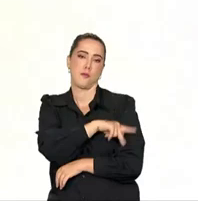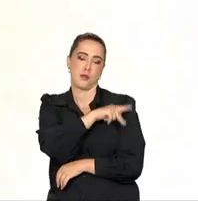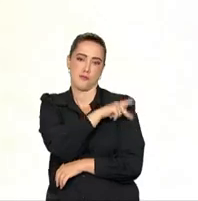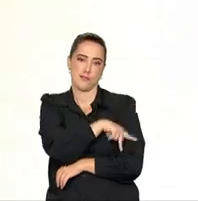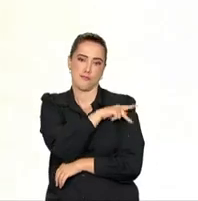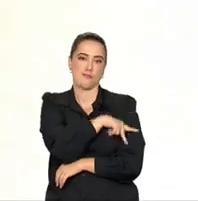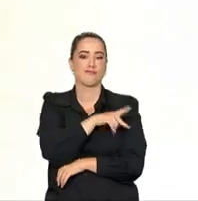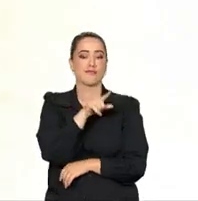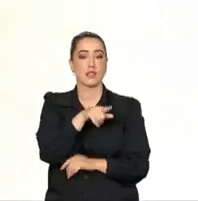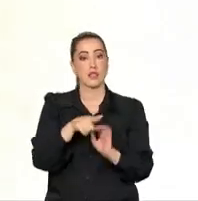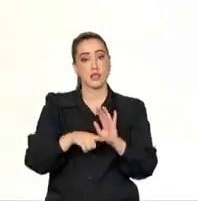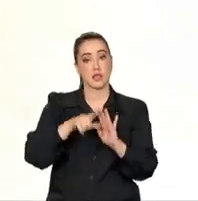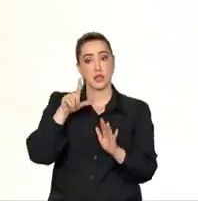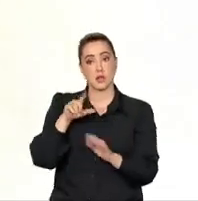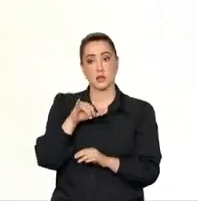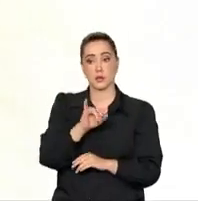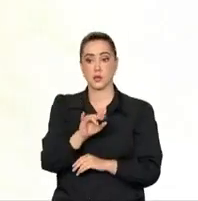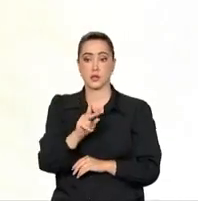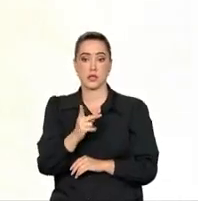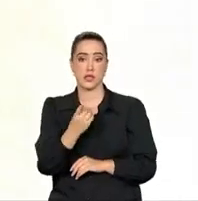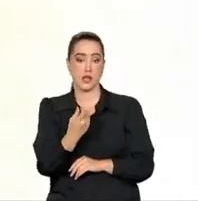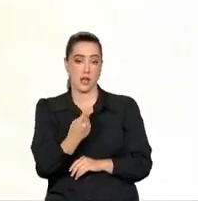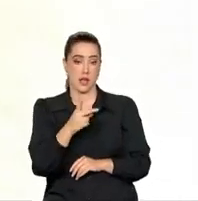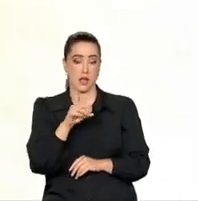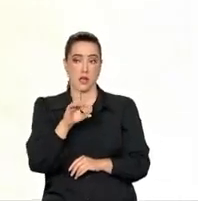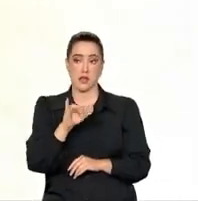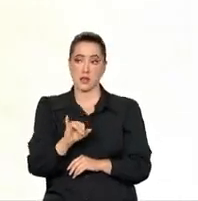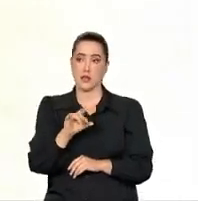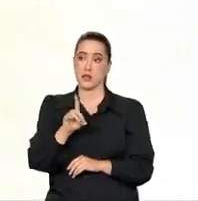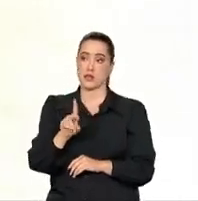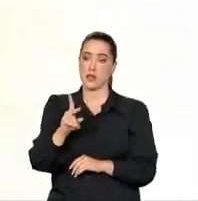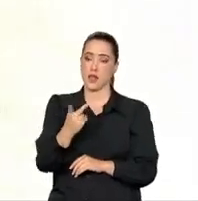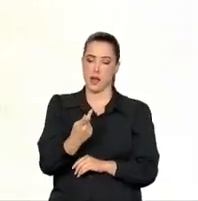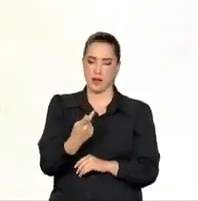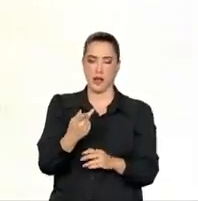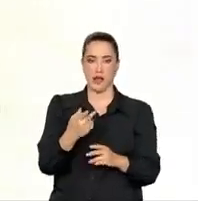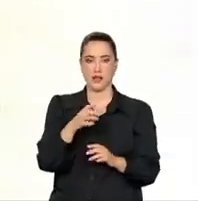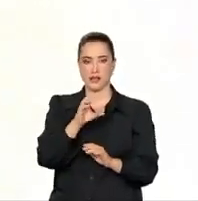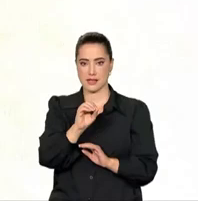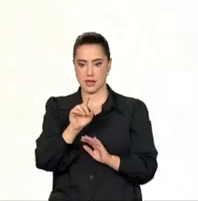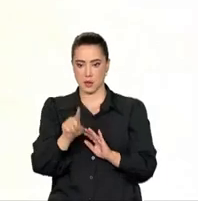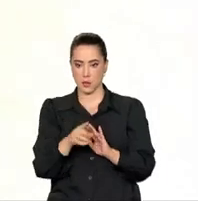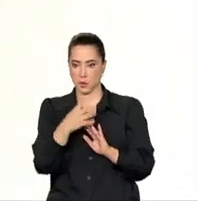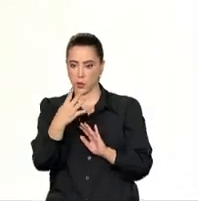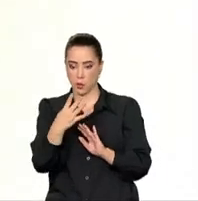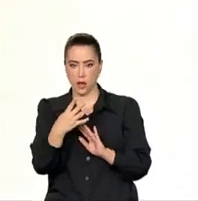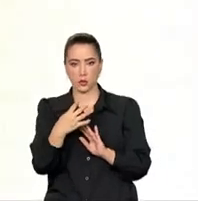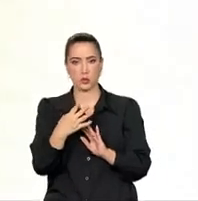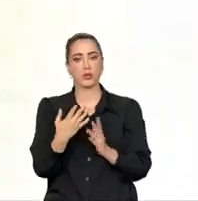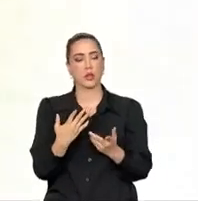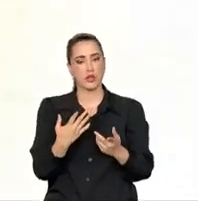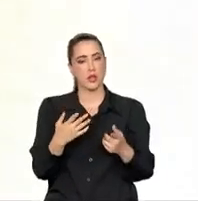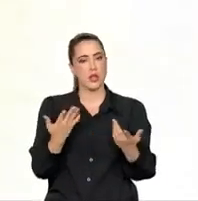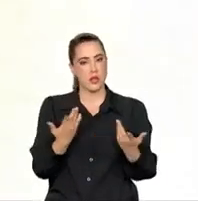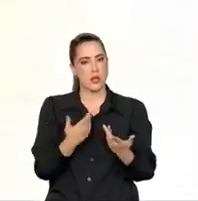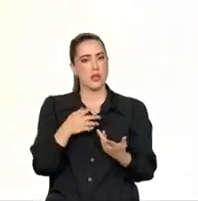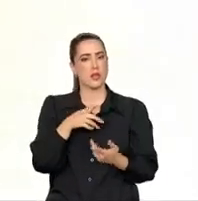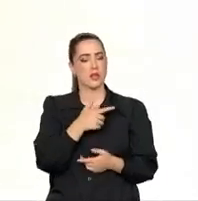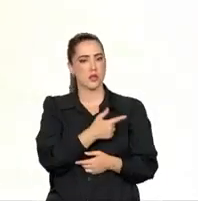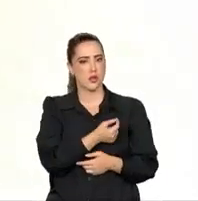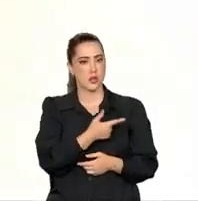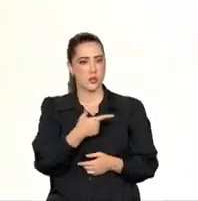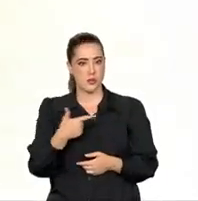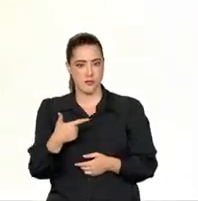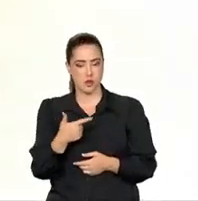era IDH04 e agora em 22 era muito baixo desenvolvimento no IDH